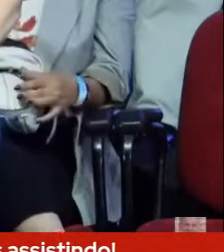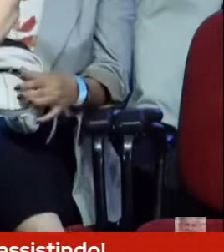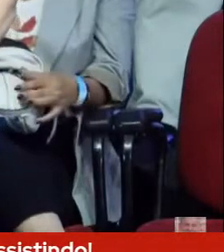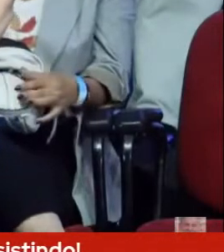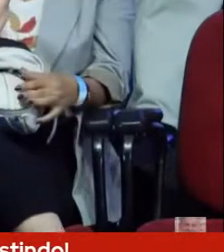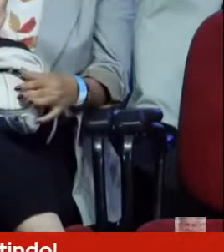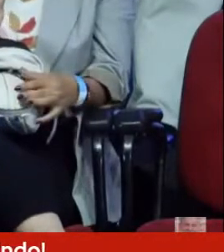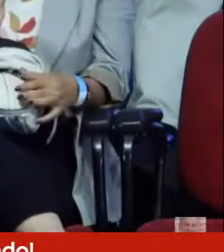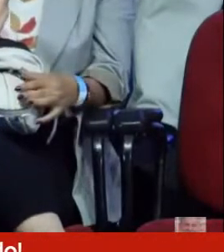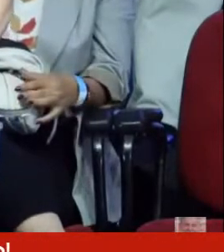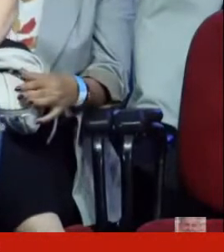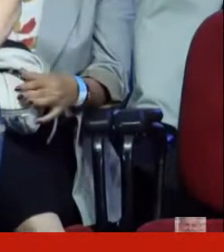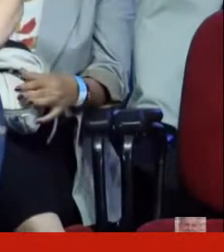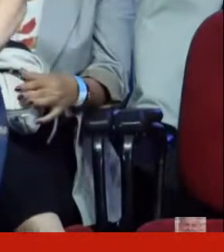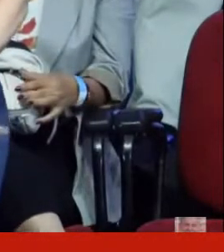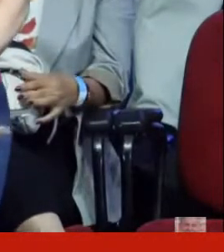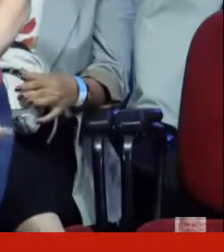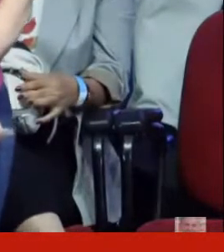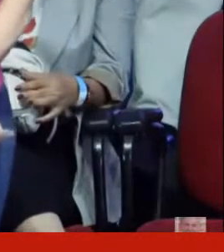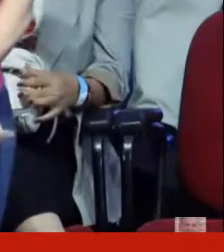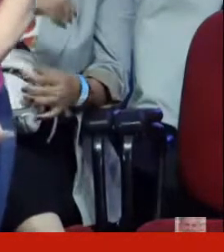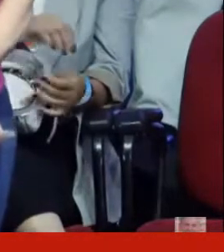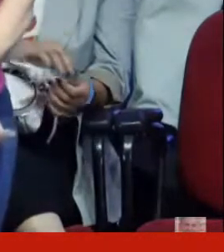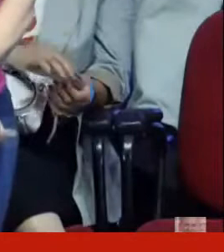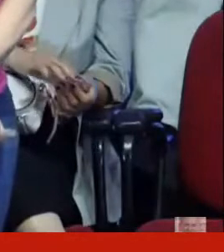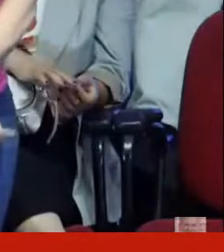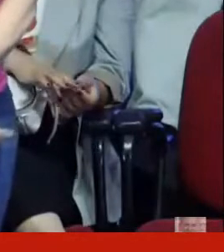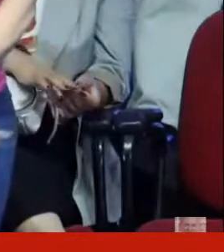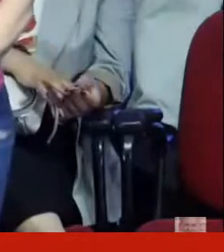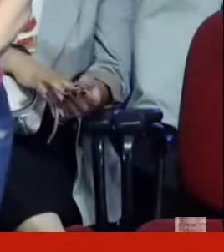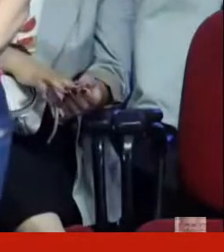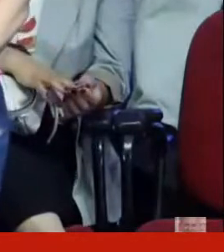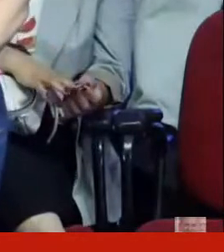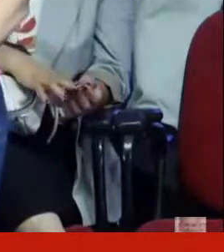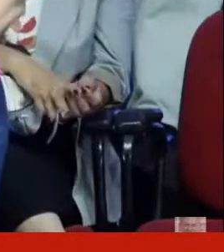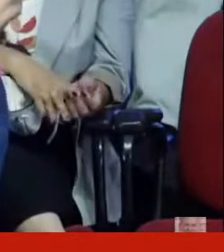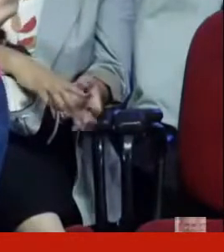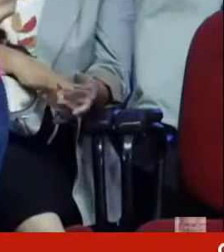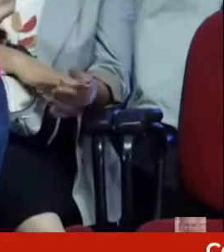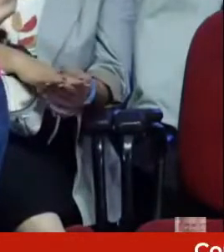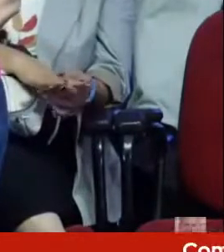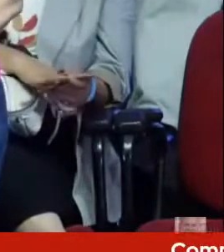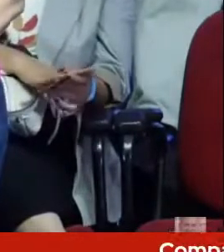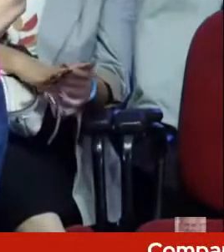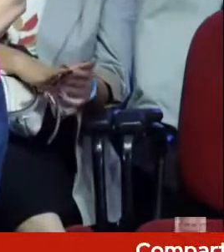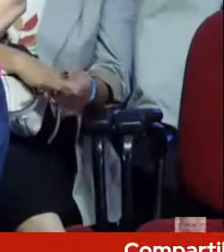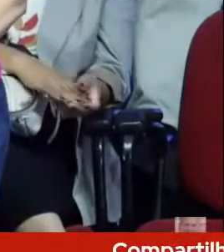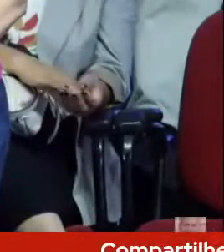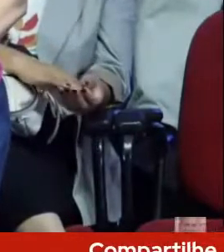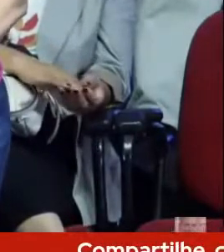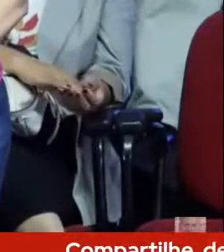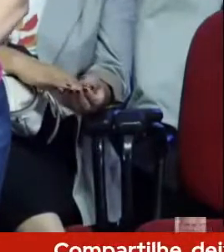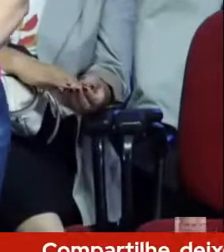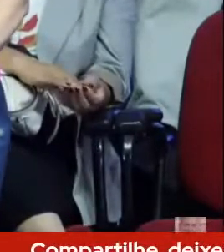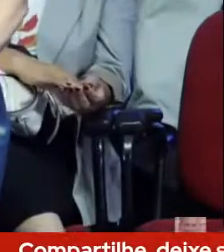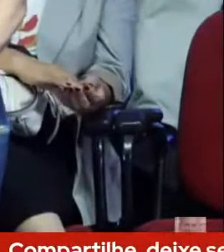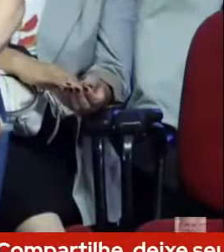esse direito. Isso é um absurdo, isso necessita ser